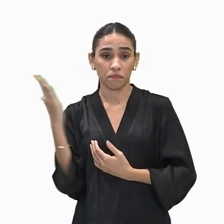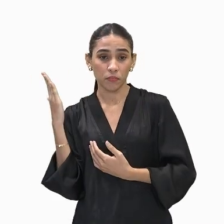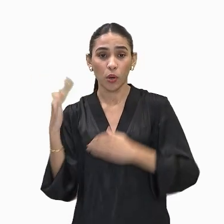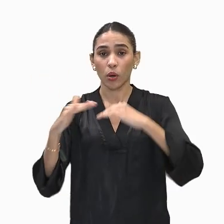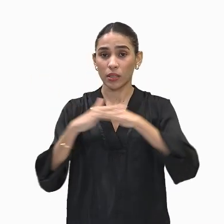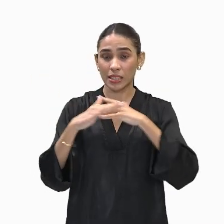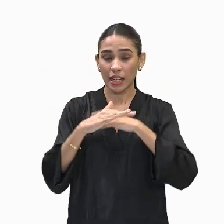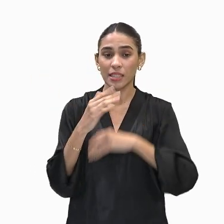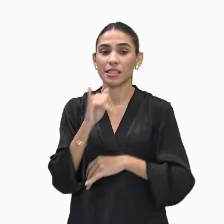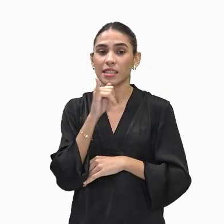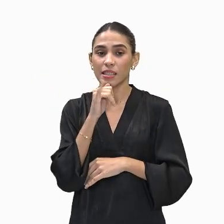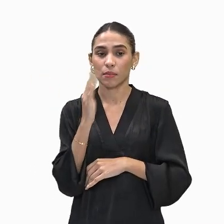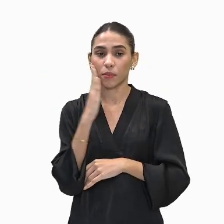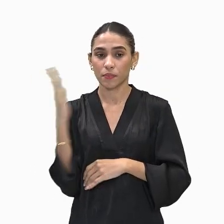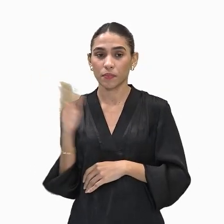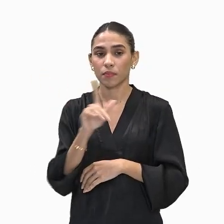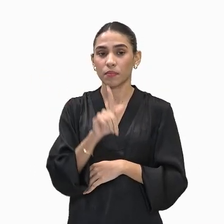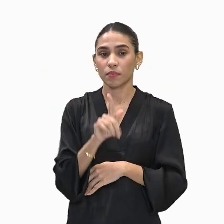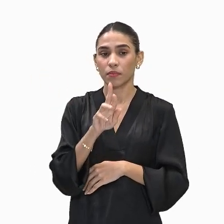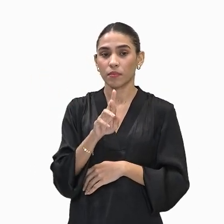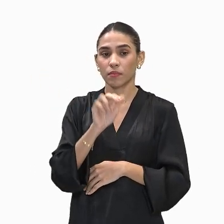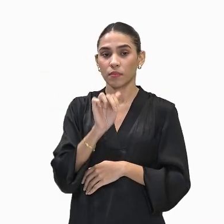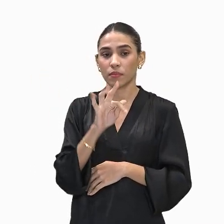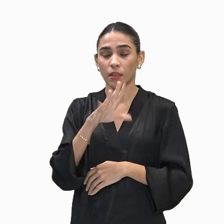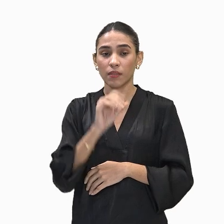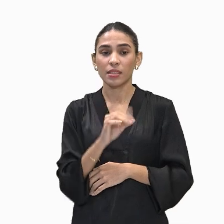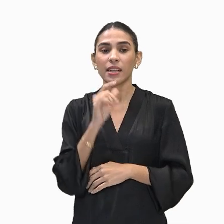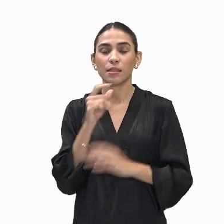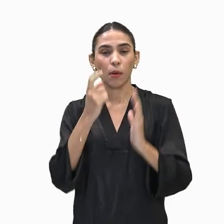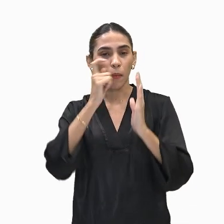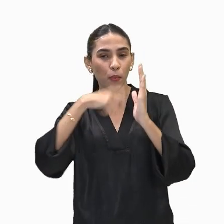Os grafites e as intervenções nos muros